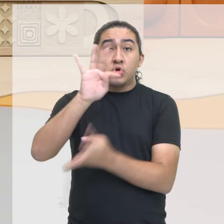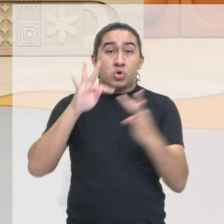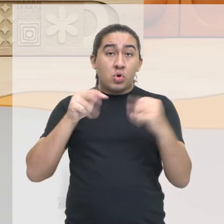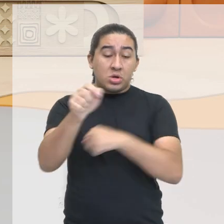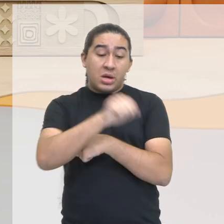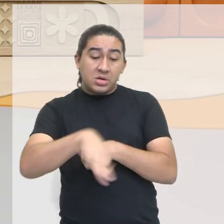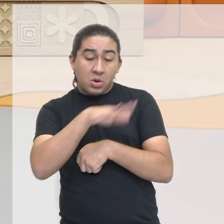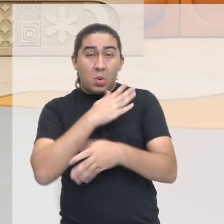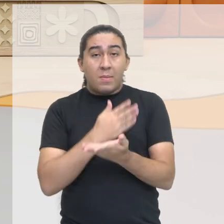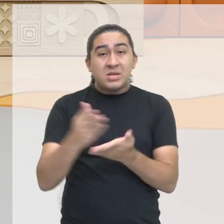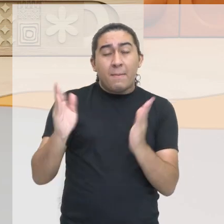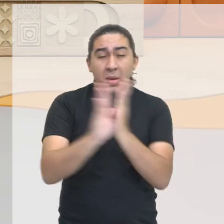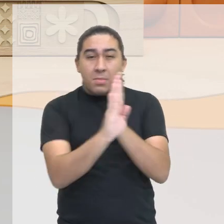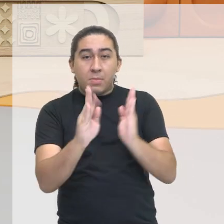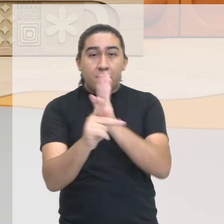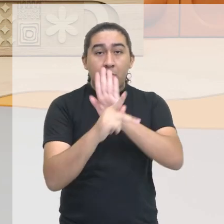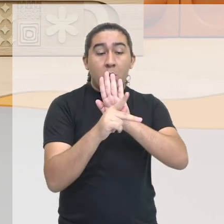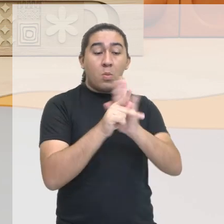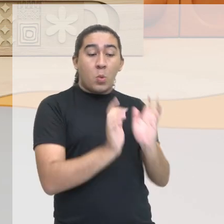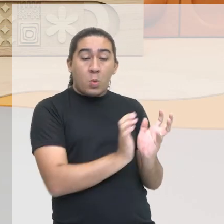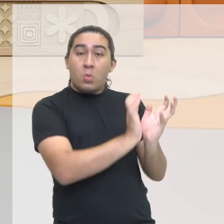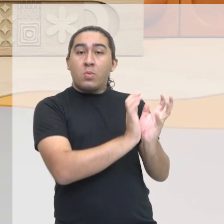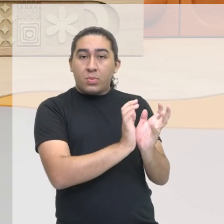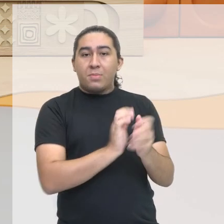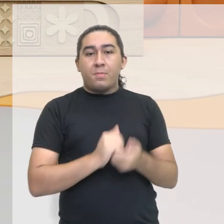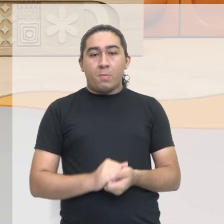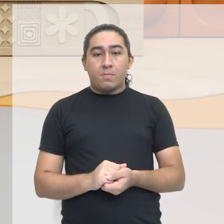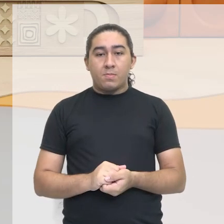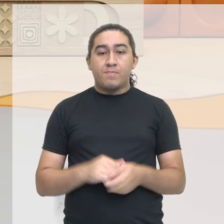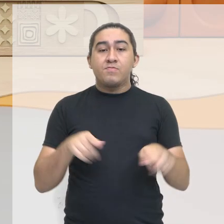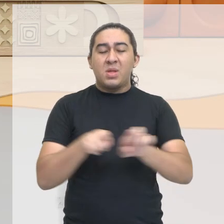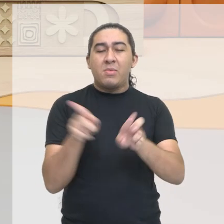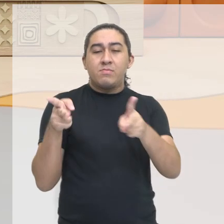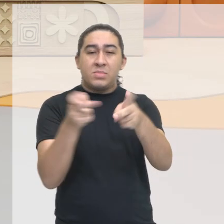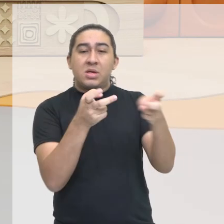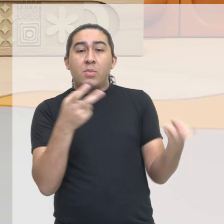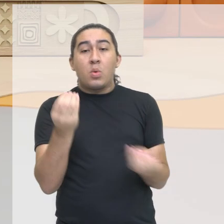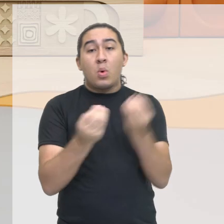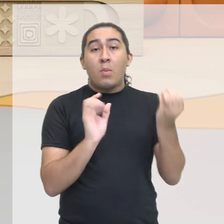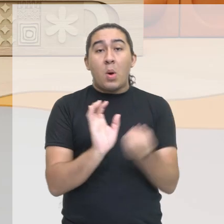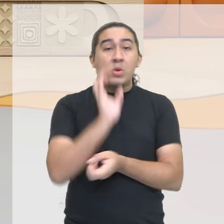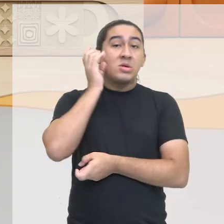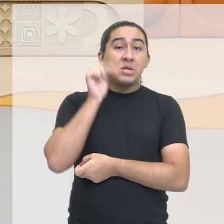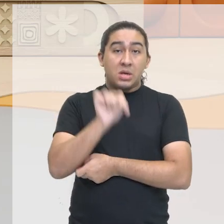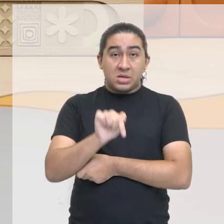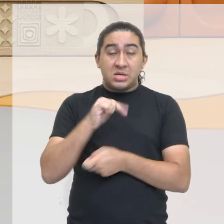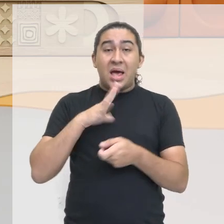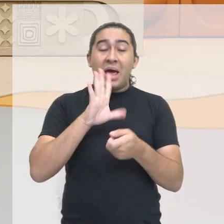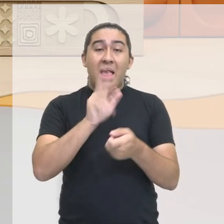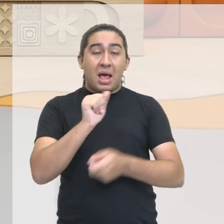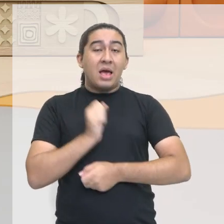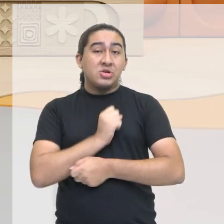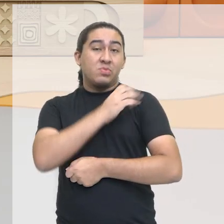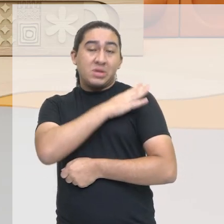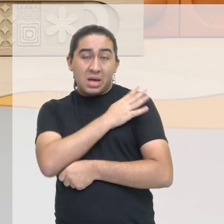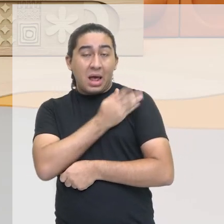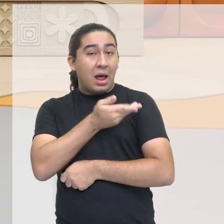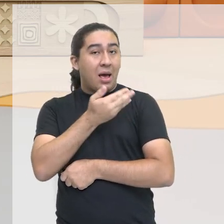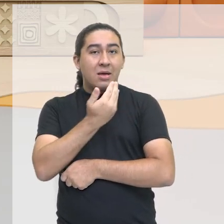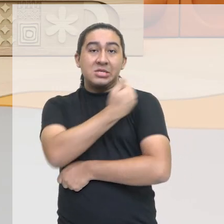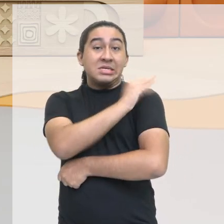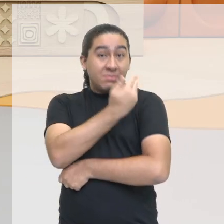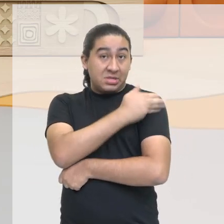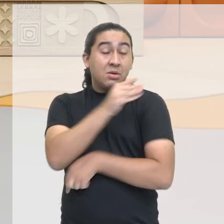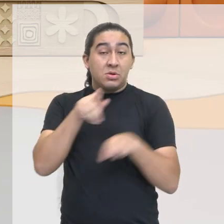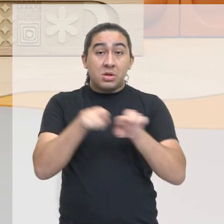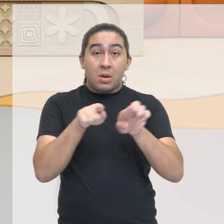região, eles começaram a perseguir as minorias. E vamos observar aí a execução do Holocausto, né? Uma discriminação e uma forma também